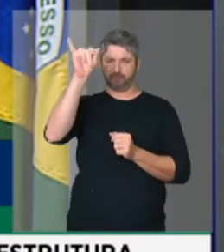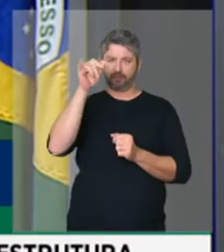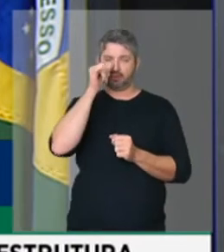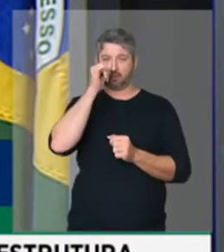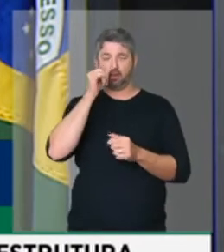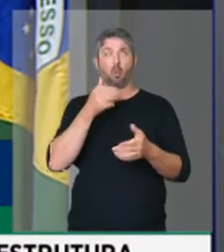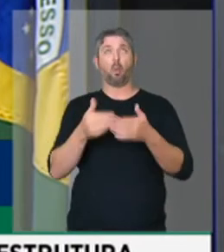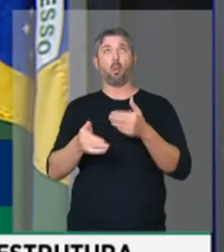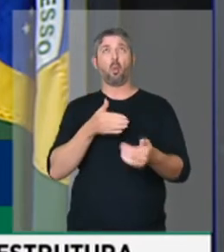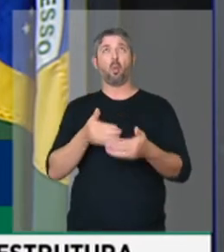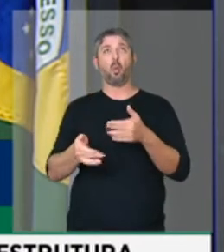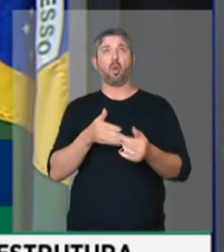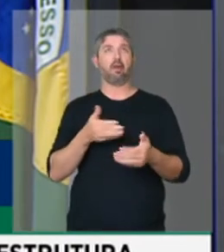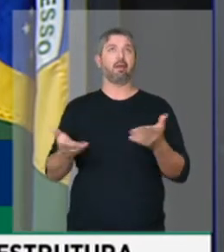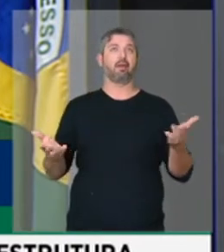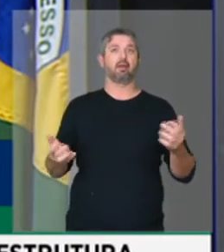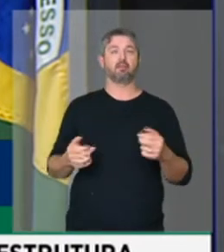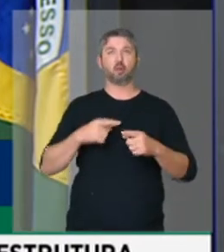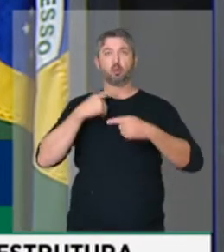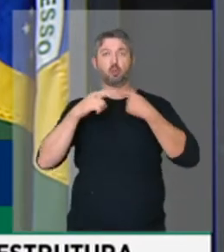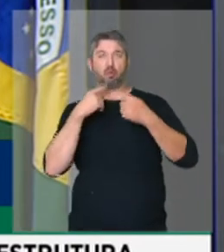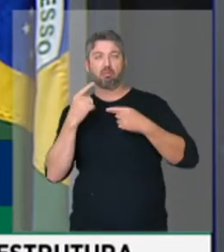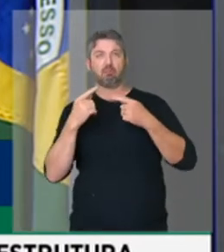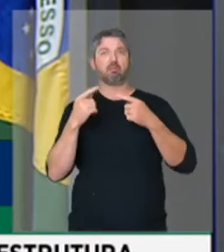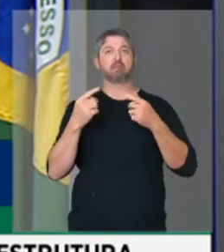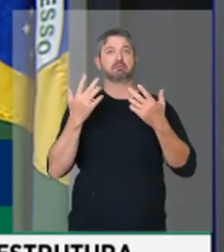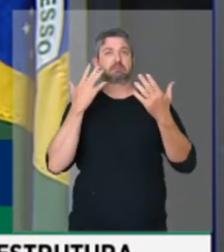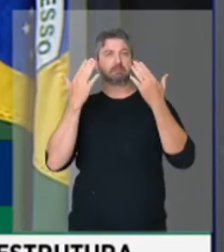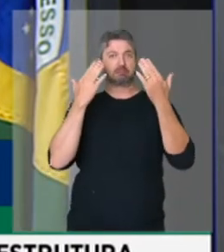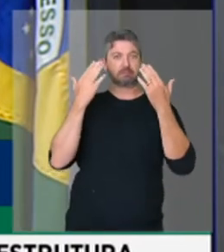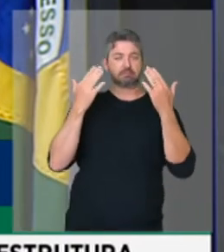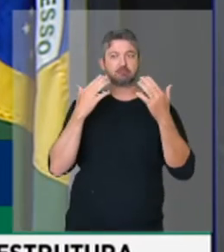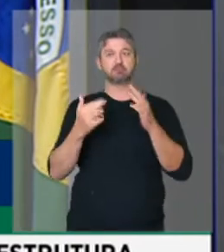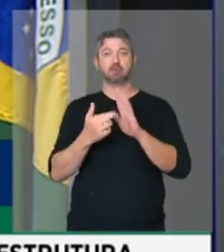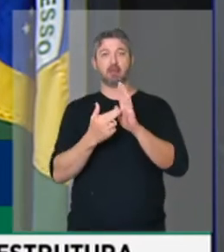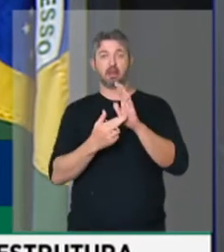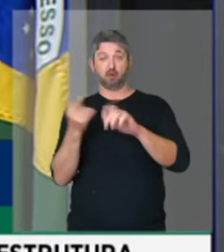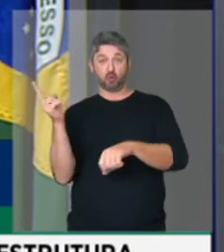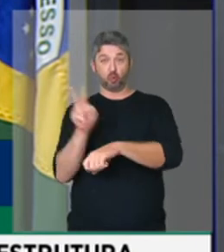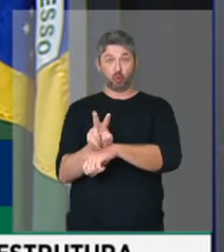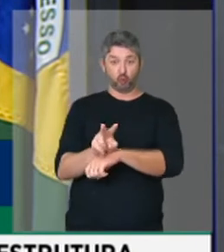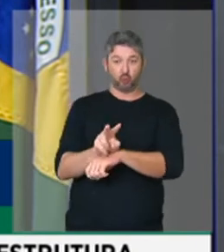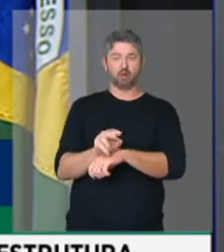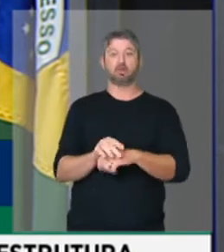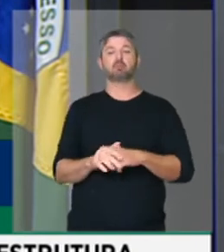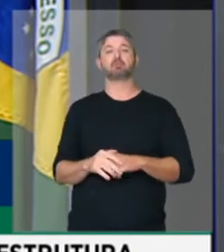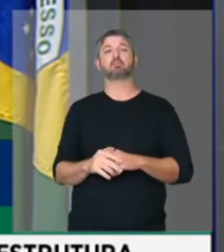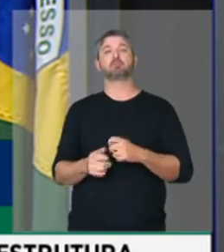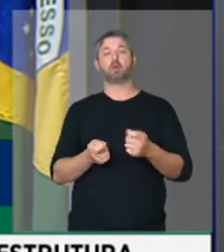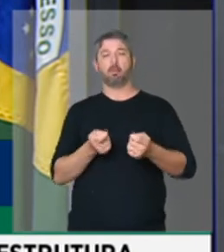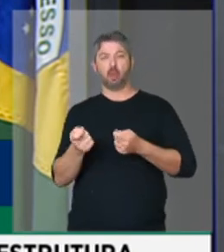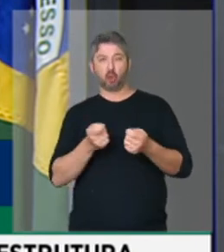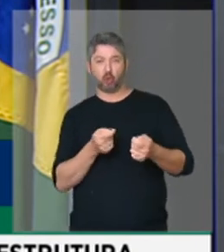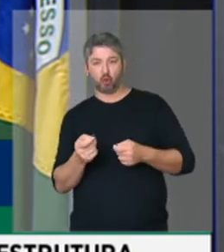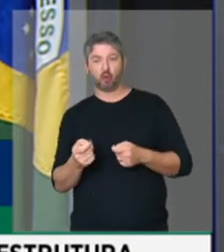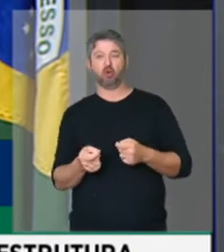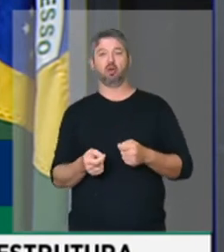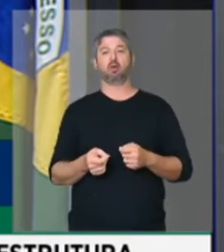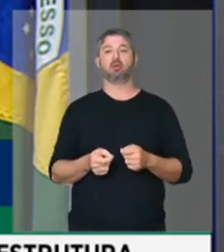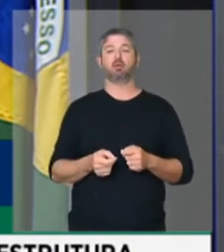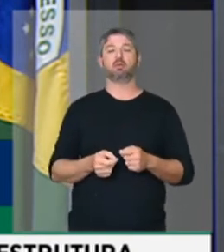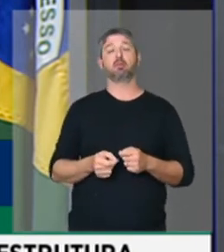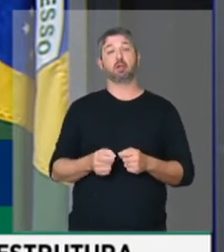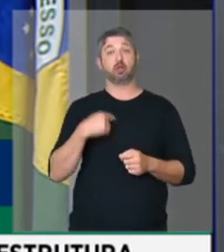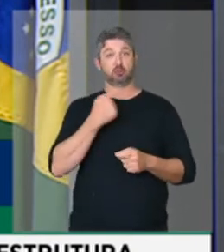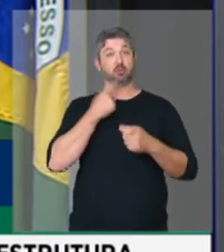qualquer tipo de dúvida sobre os instrumentos de controle, sobre as manobras antielisivas que nós